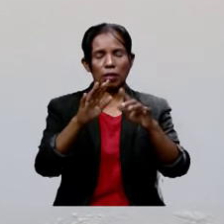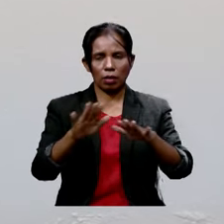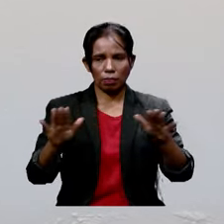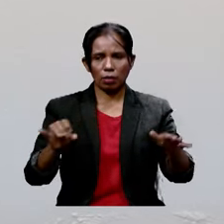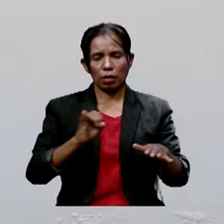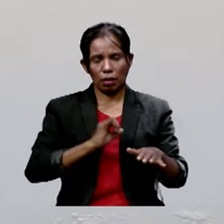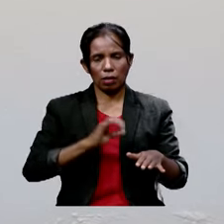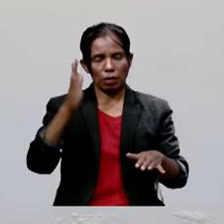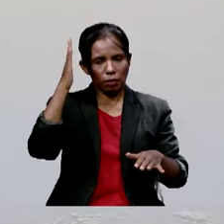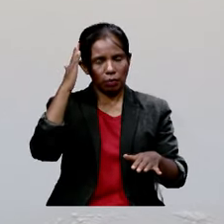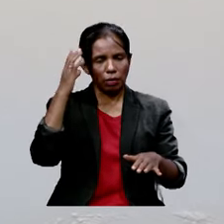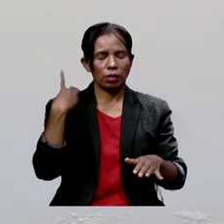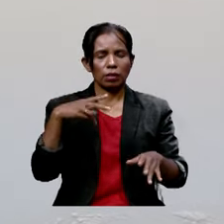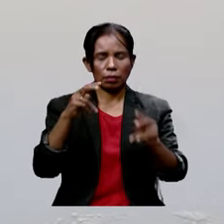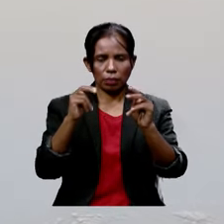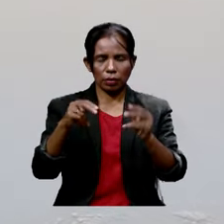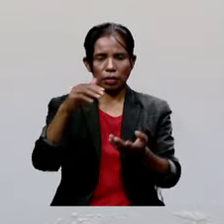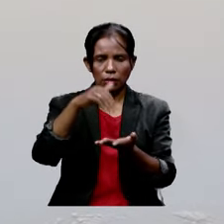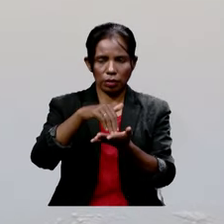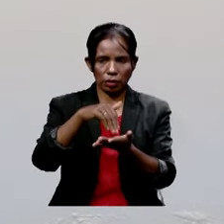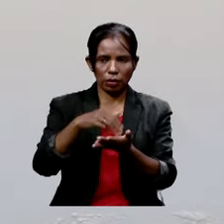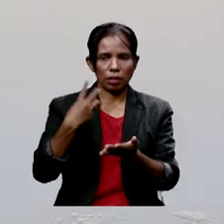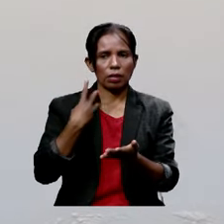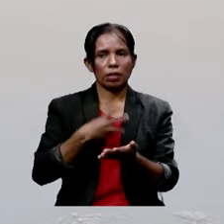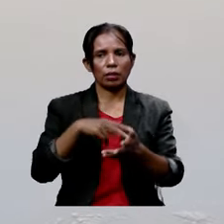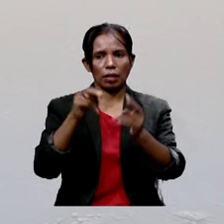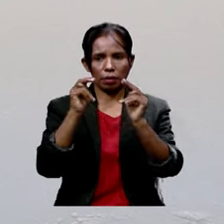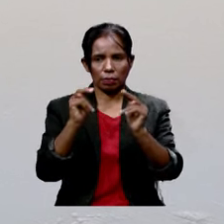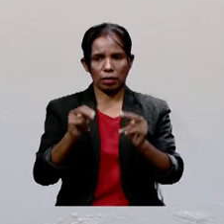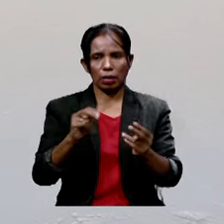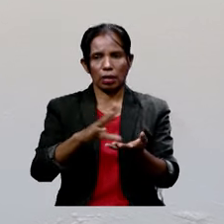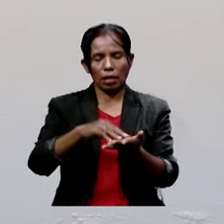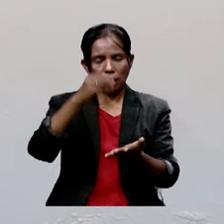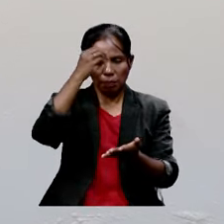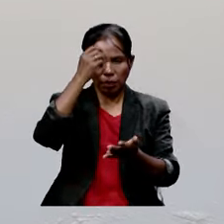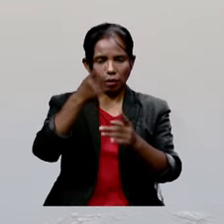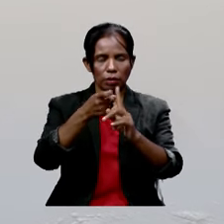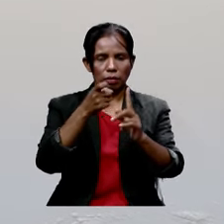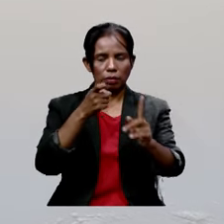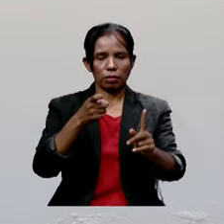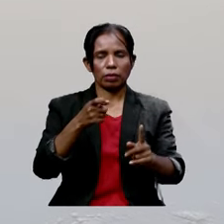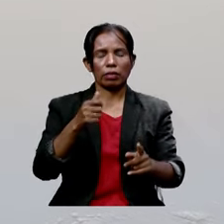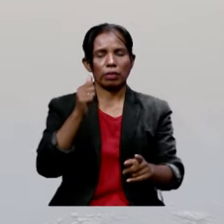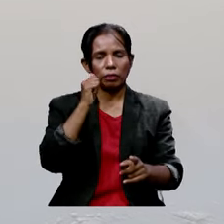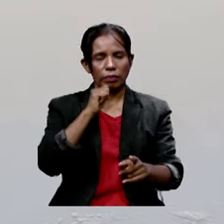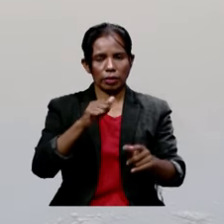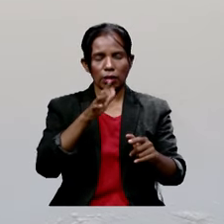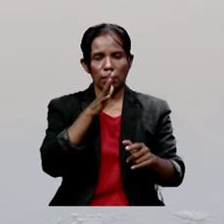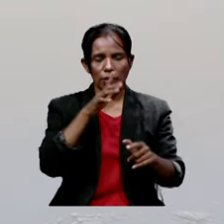hawa noin ita precisa estuda, ita precisa aprende husi inang inang idane. Maski